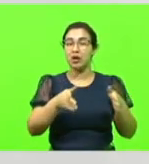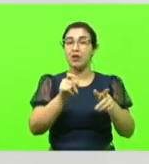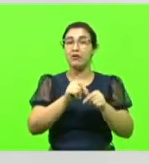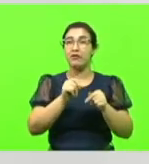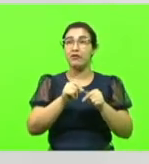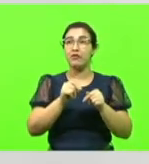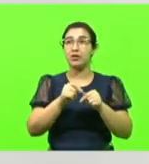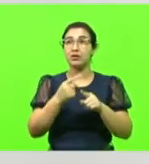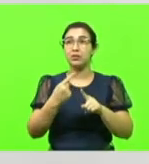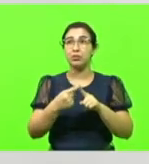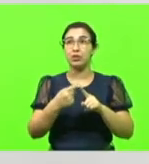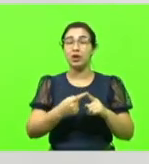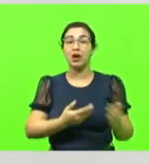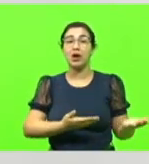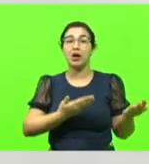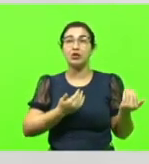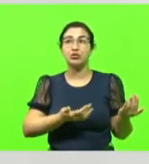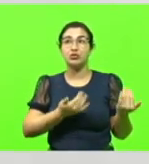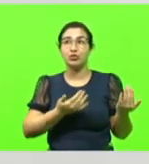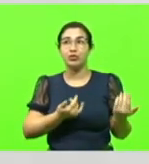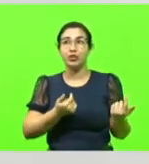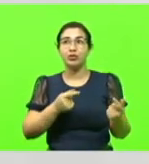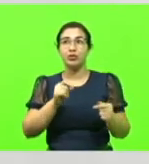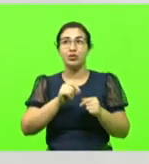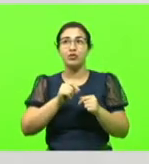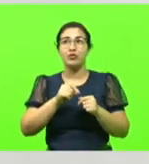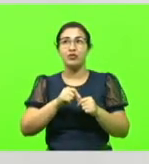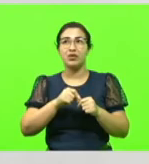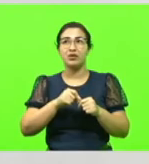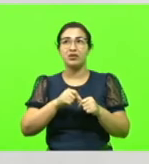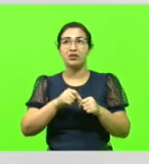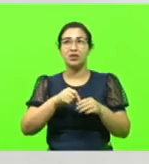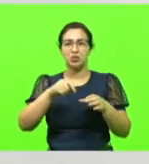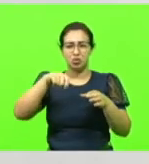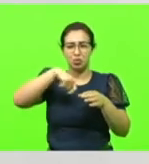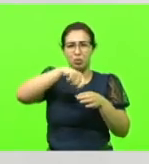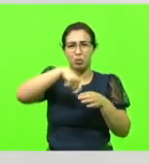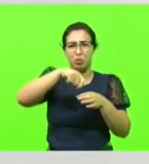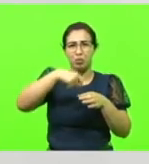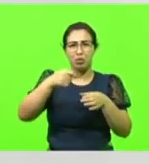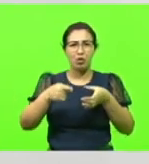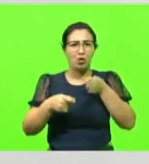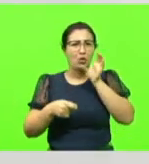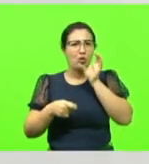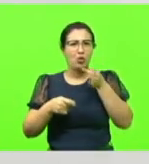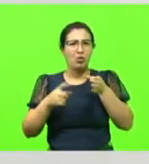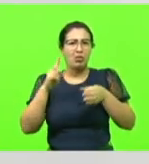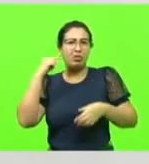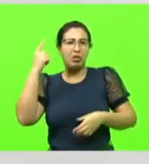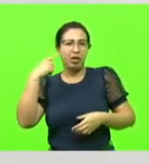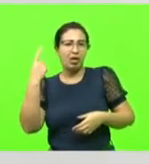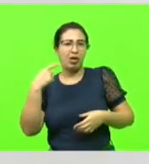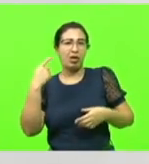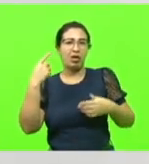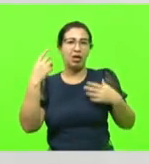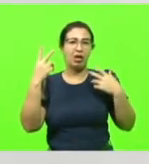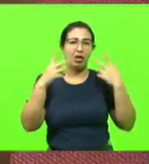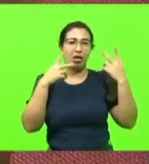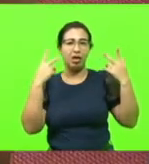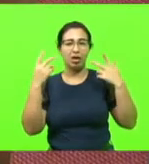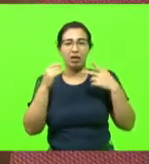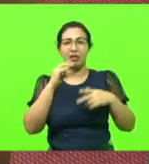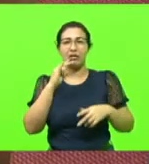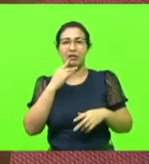a juventude está fazendo um coquetel para deixá-los louco e que tinha nesse coquetel até gasolina e